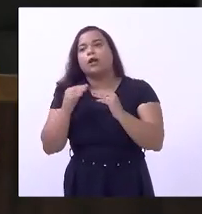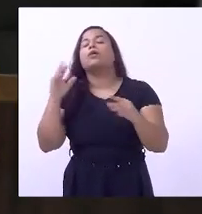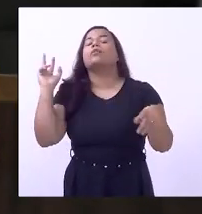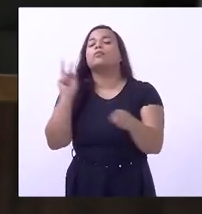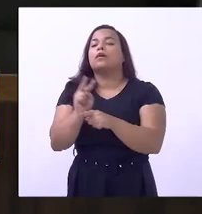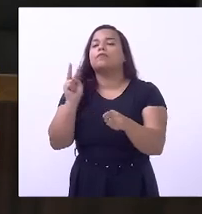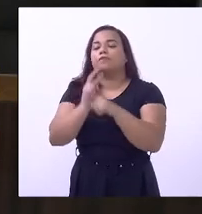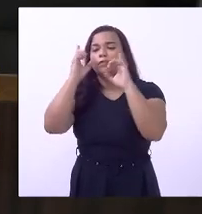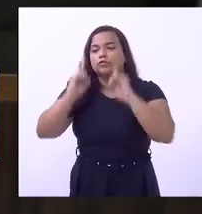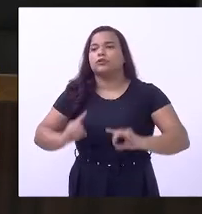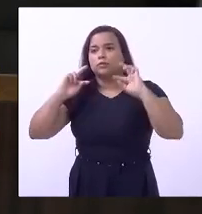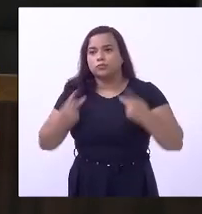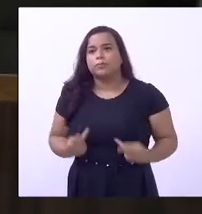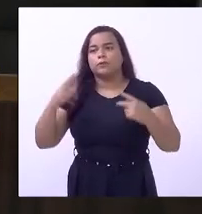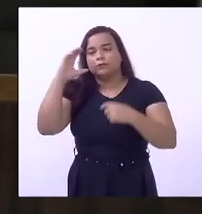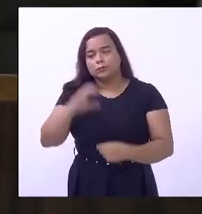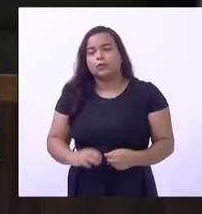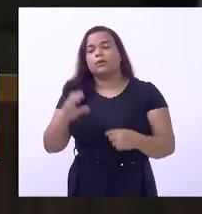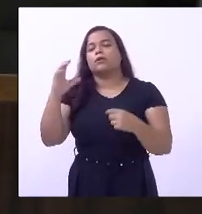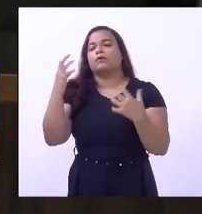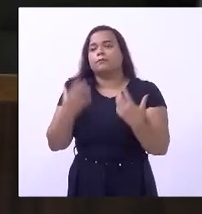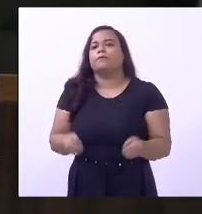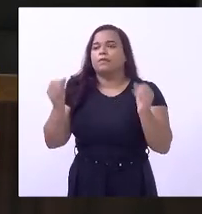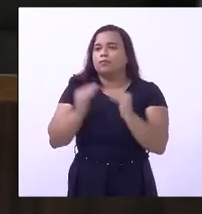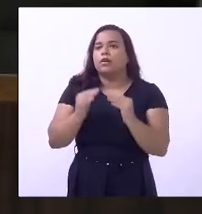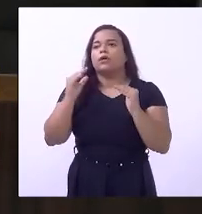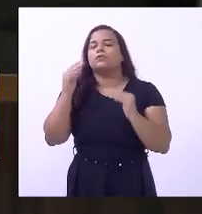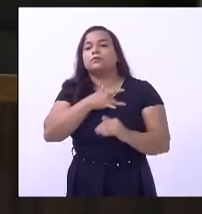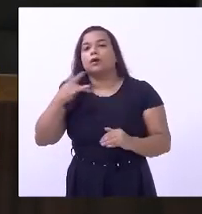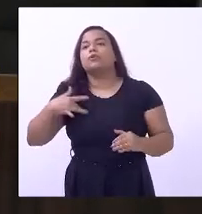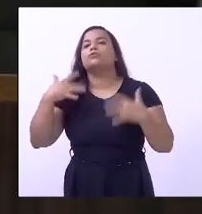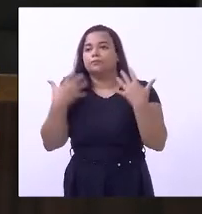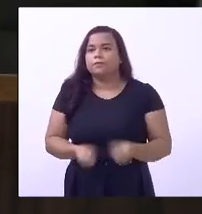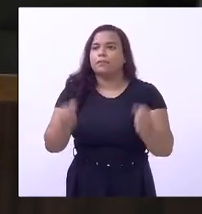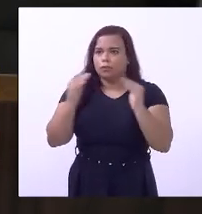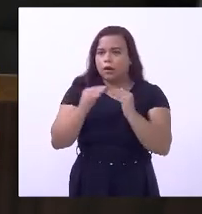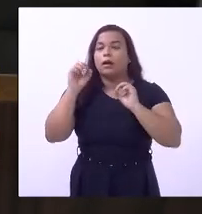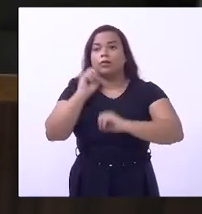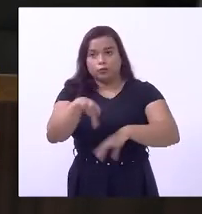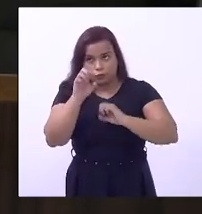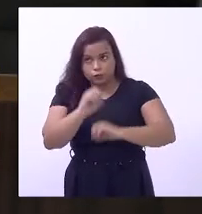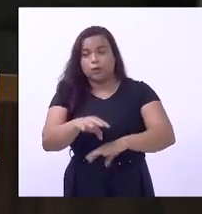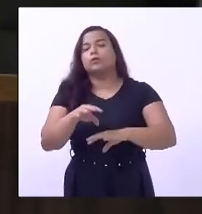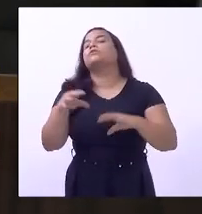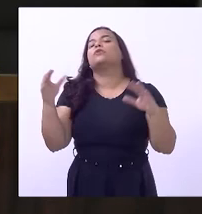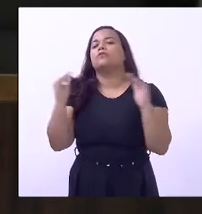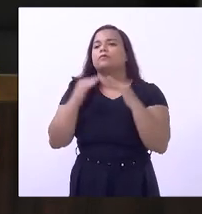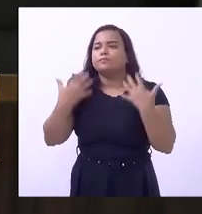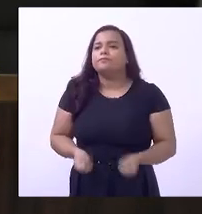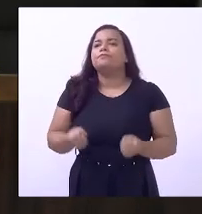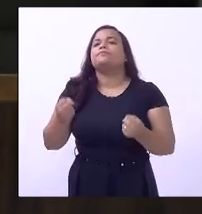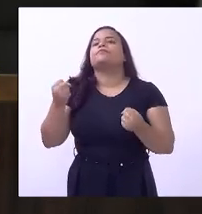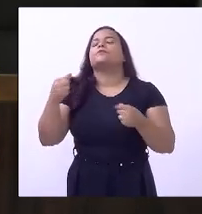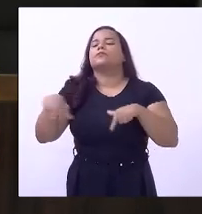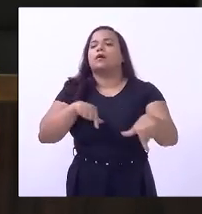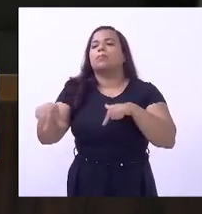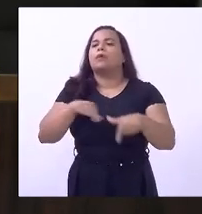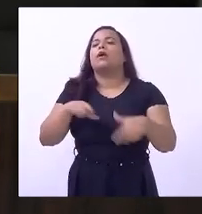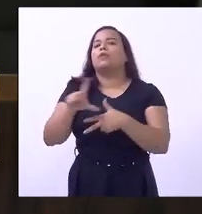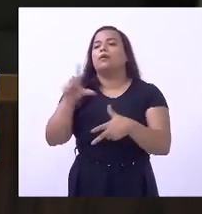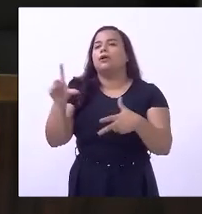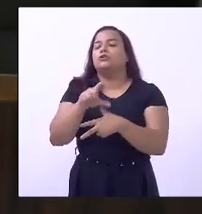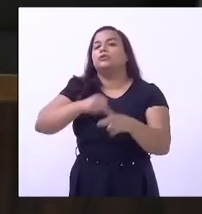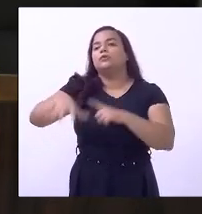humanos e cidadania favorável, de saúde favorável, de educação favorável, de trabalho, legislação social e seguridade social favorável, de